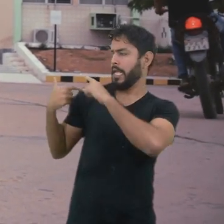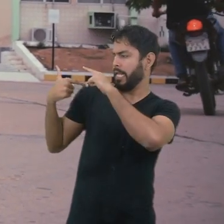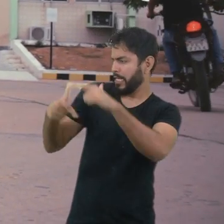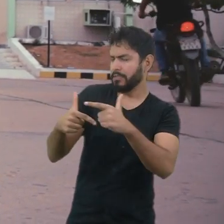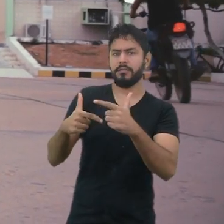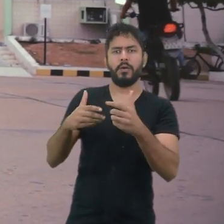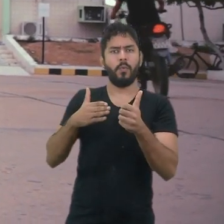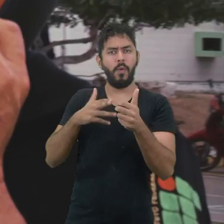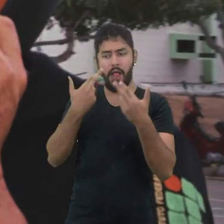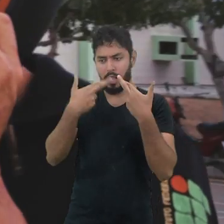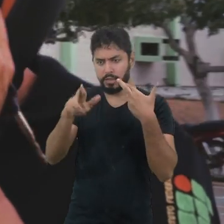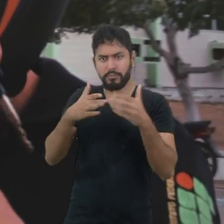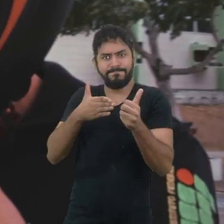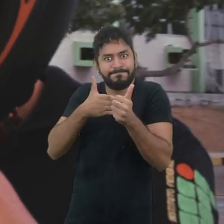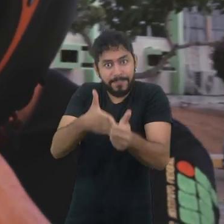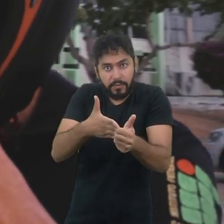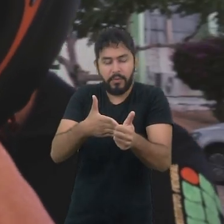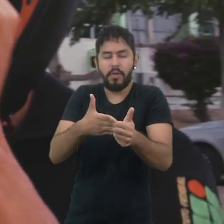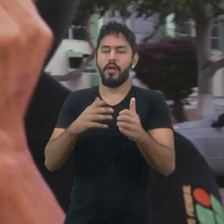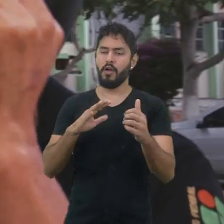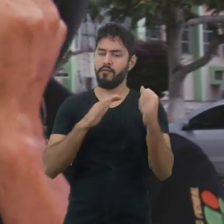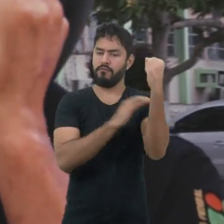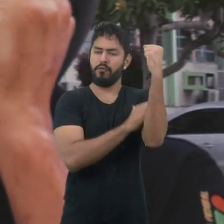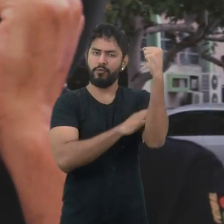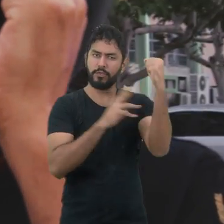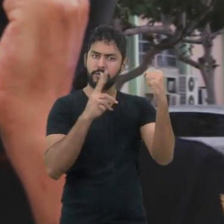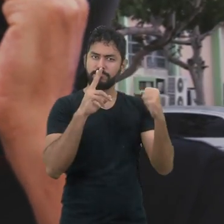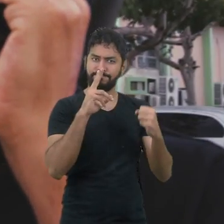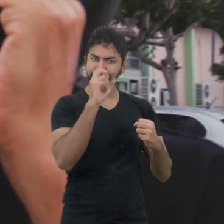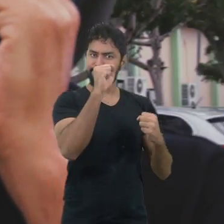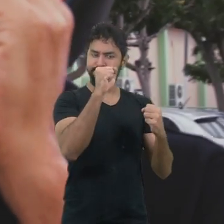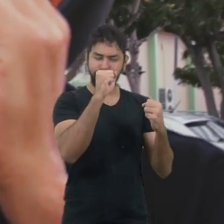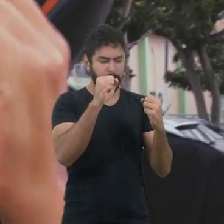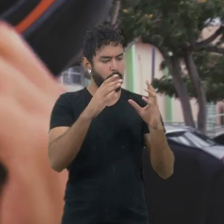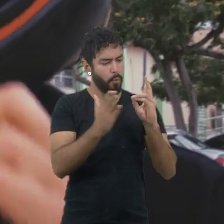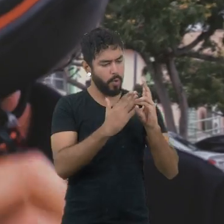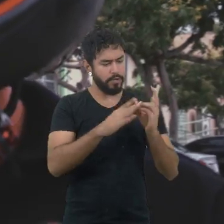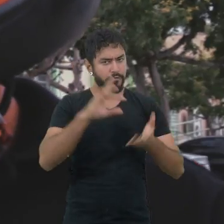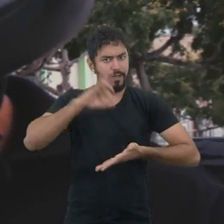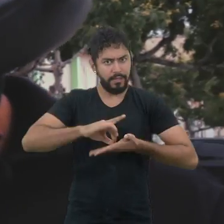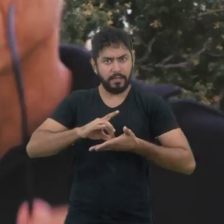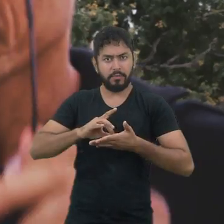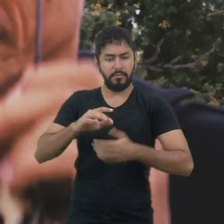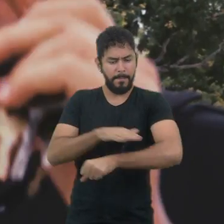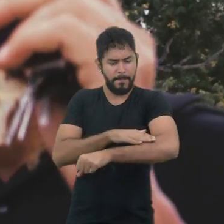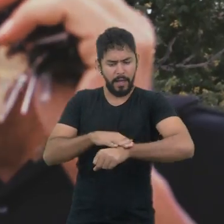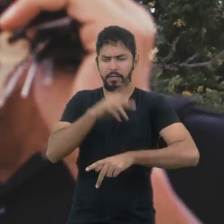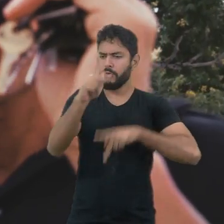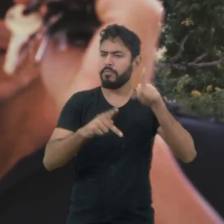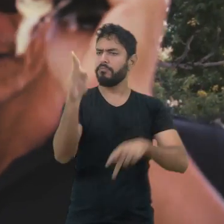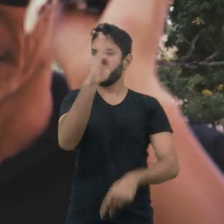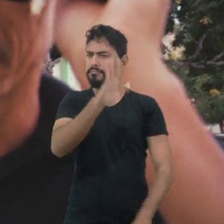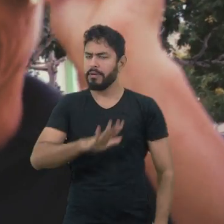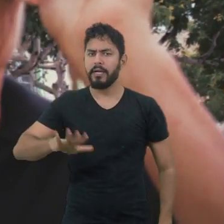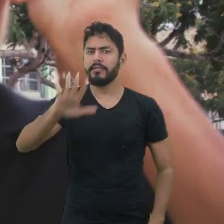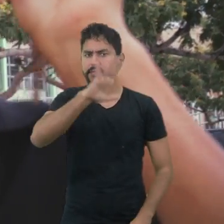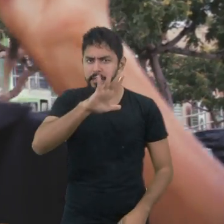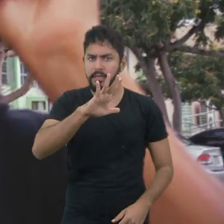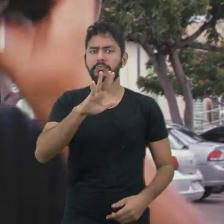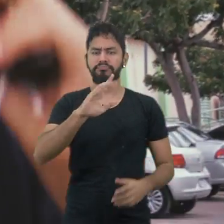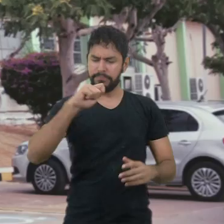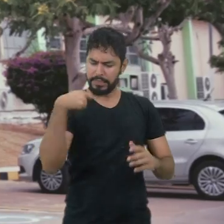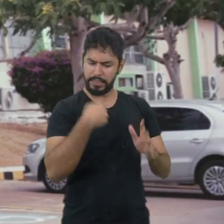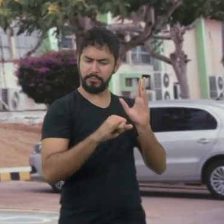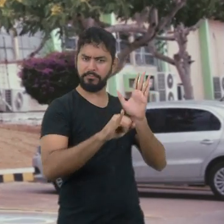do índio verdadeiro. Tenho a pele do povo brasileiro. Me defino indígena em meu artigo. Enterraram na mata o meu